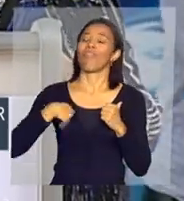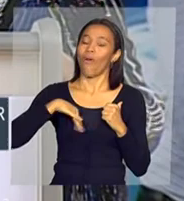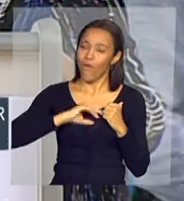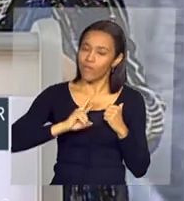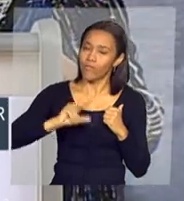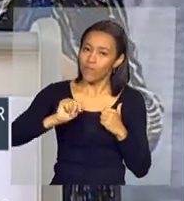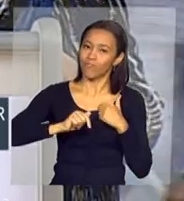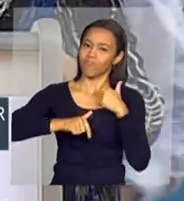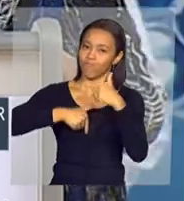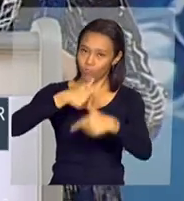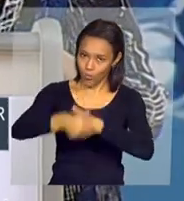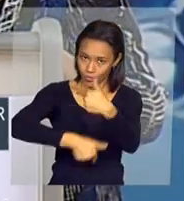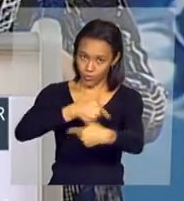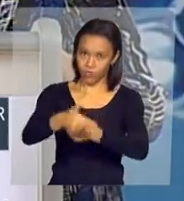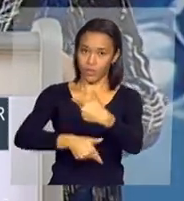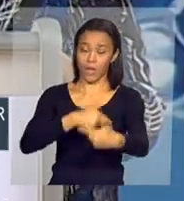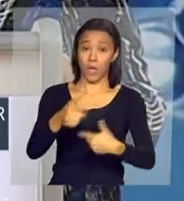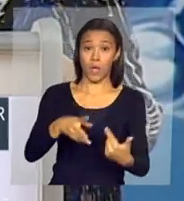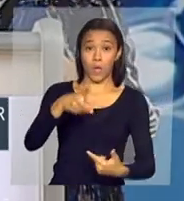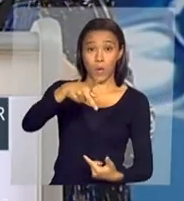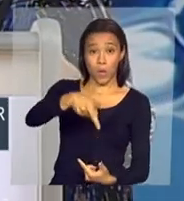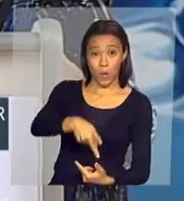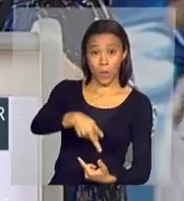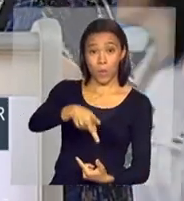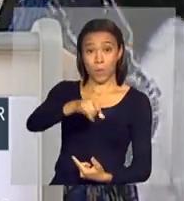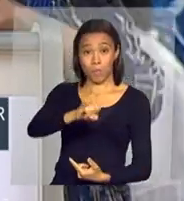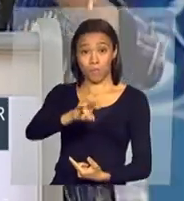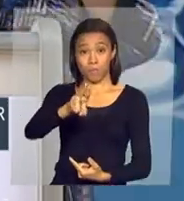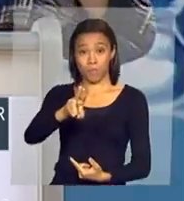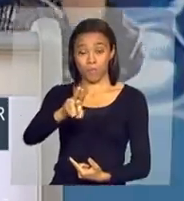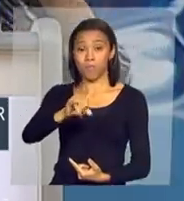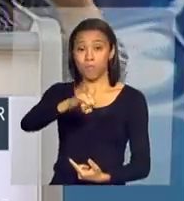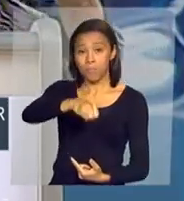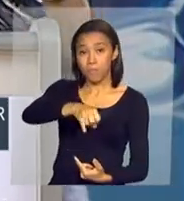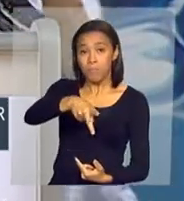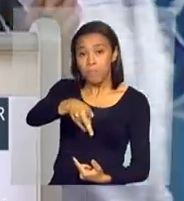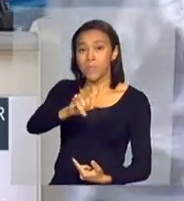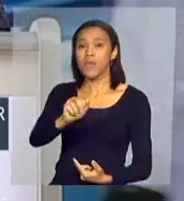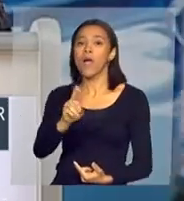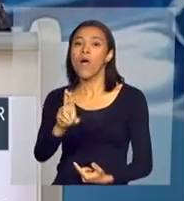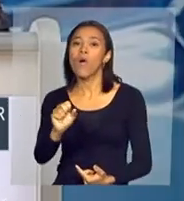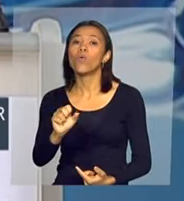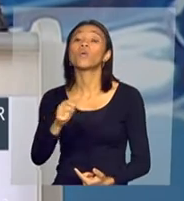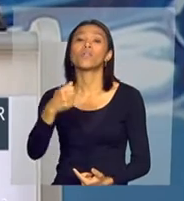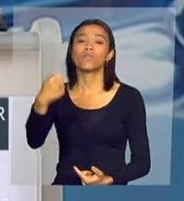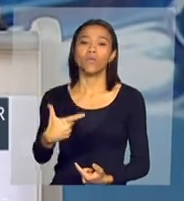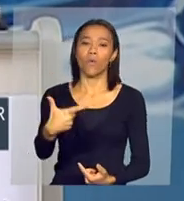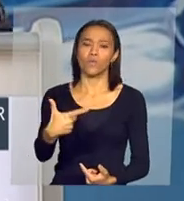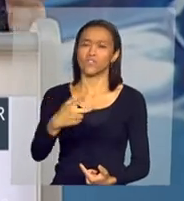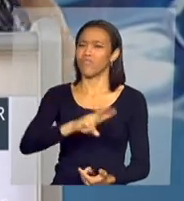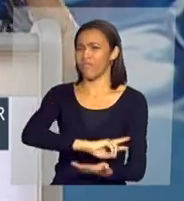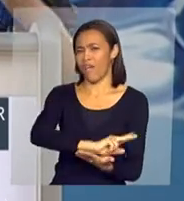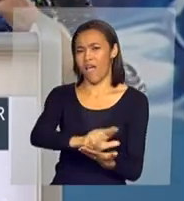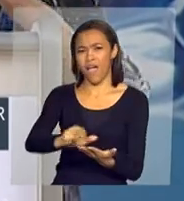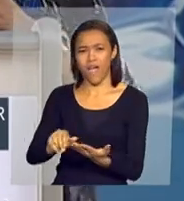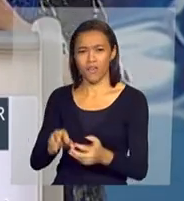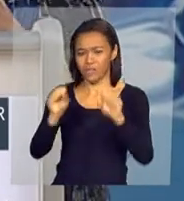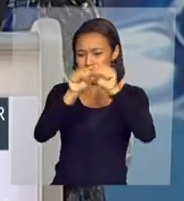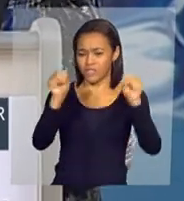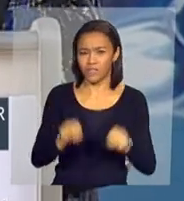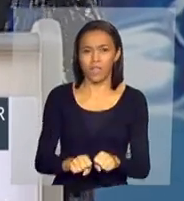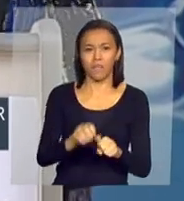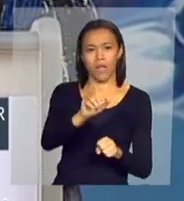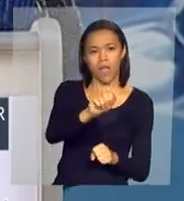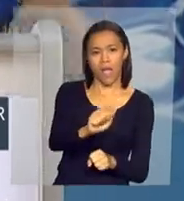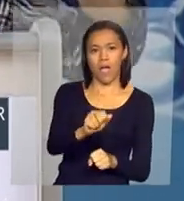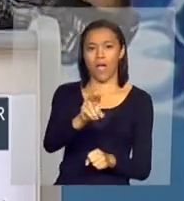o Piauí 2, nós vamos ter de fazer vários sistemas adutores para essa